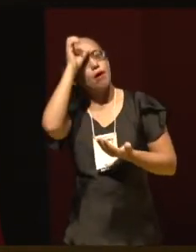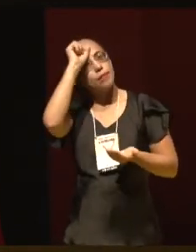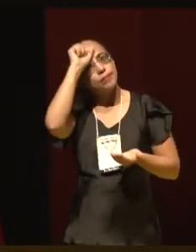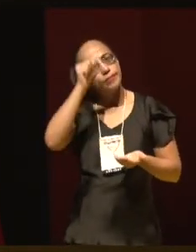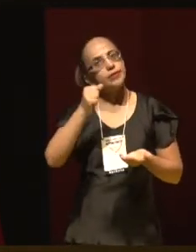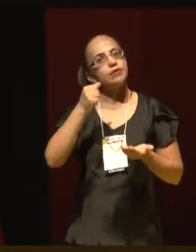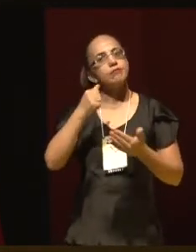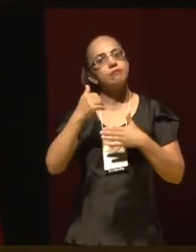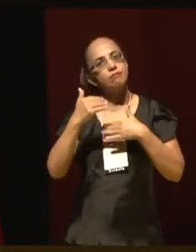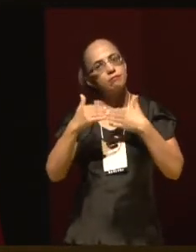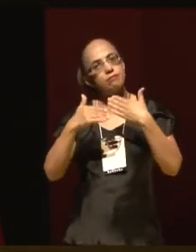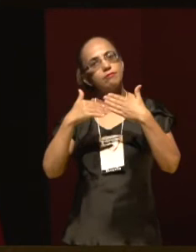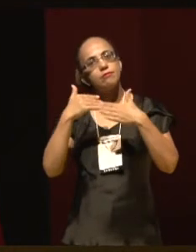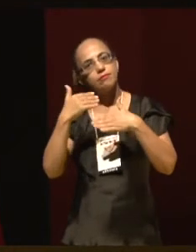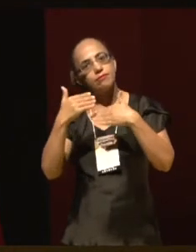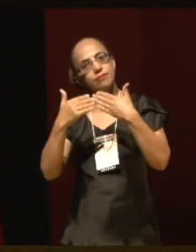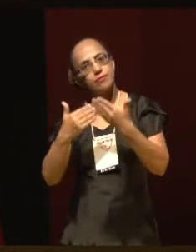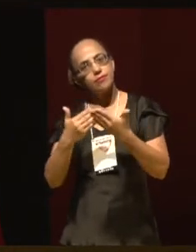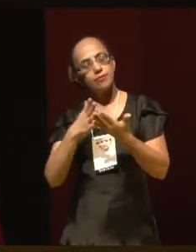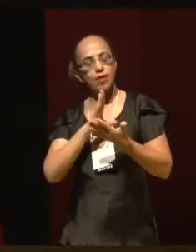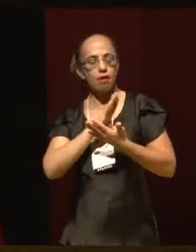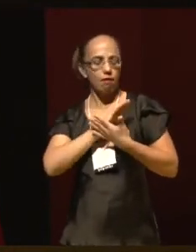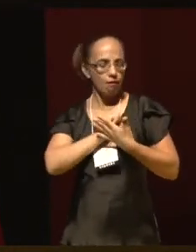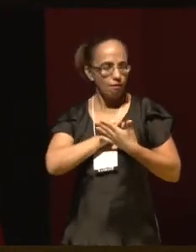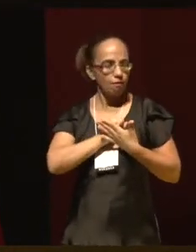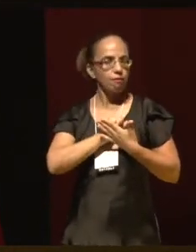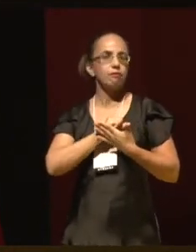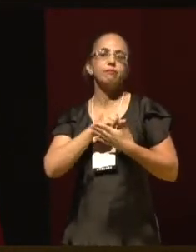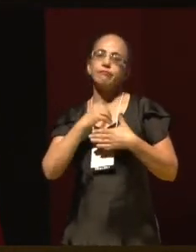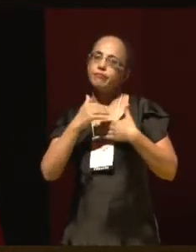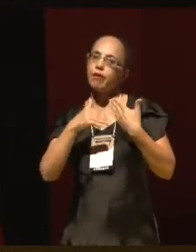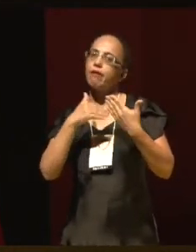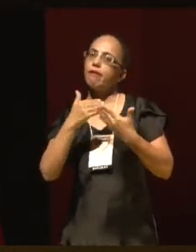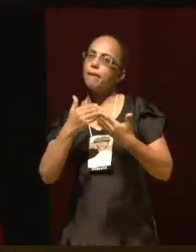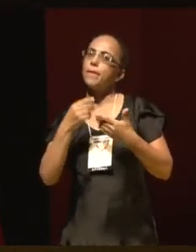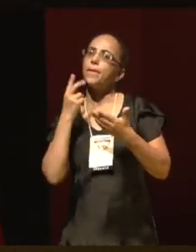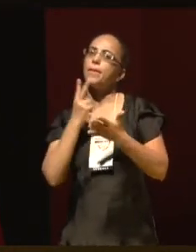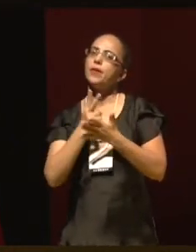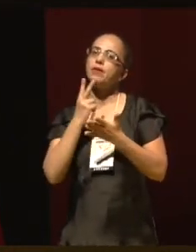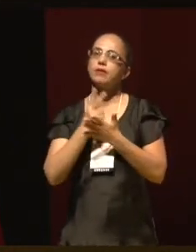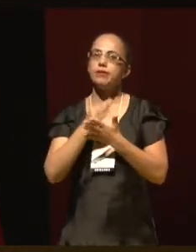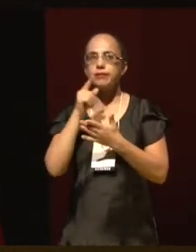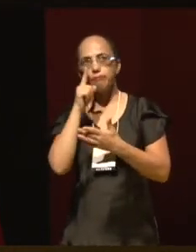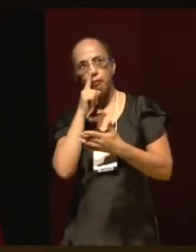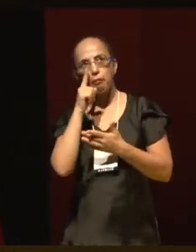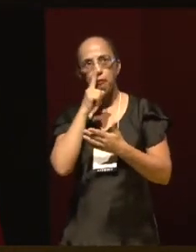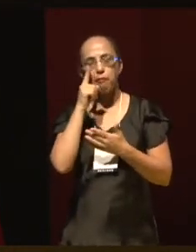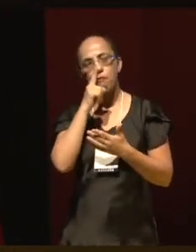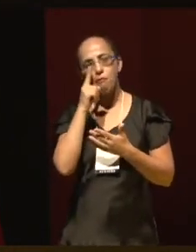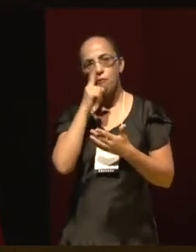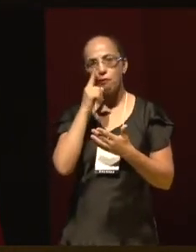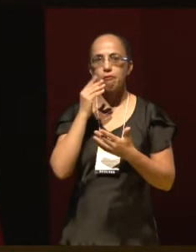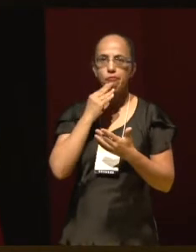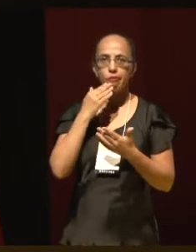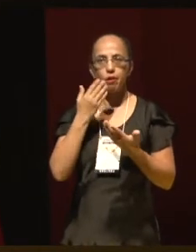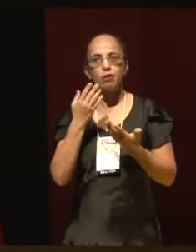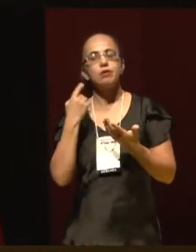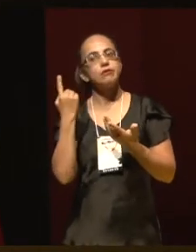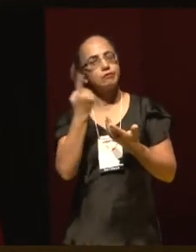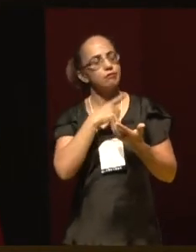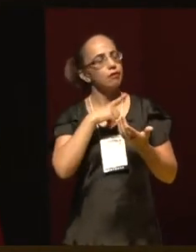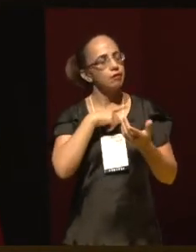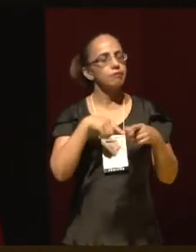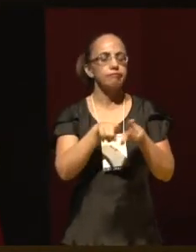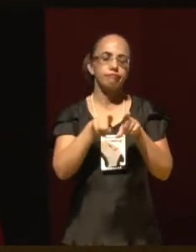avançar, a amar com as imperfeições próprias que nós temos e que os outros também têm.